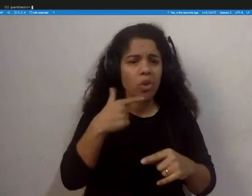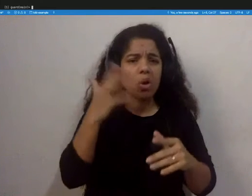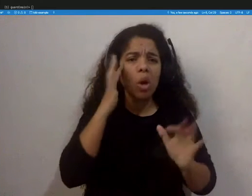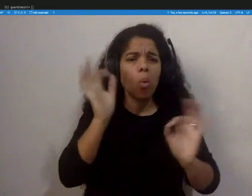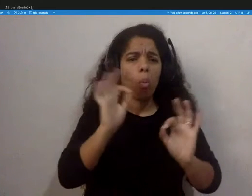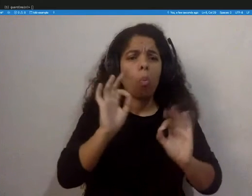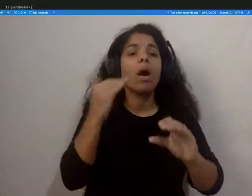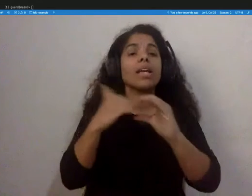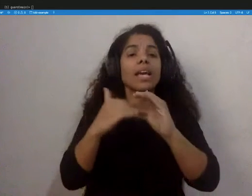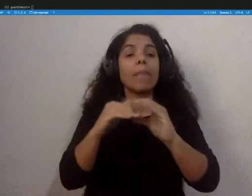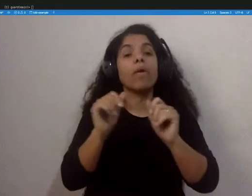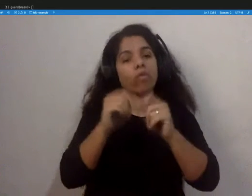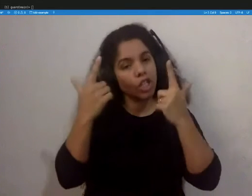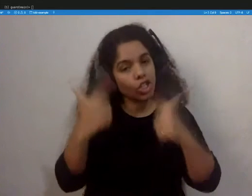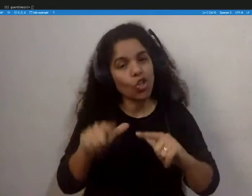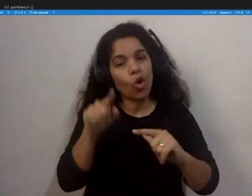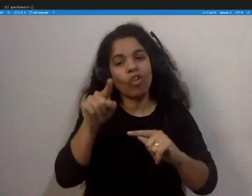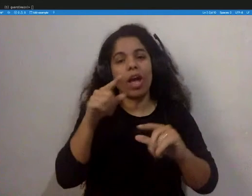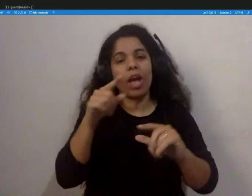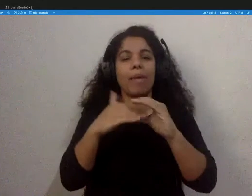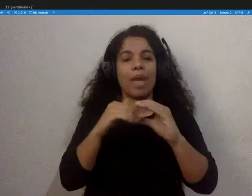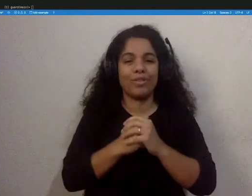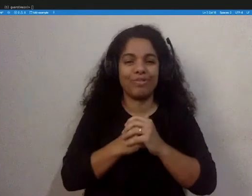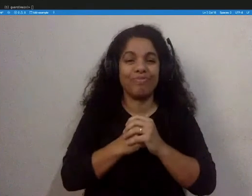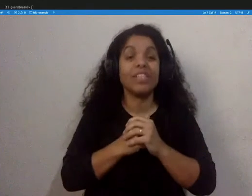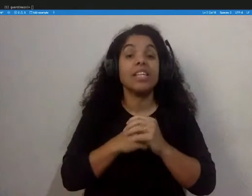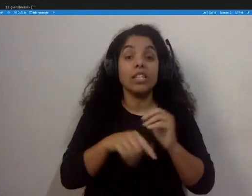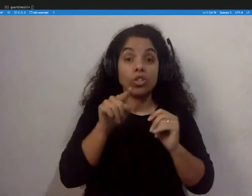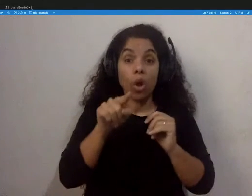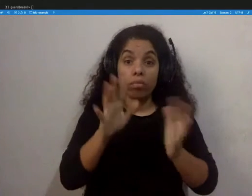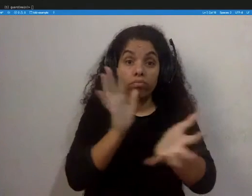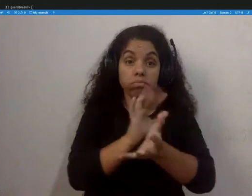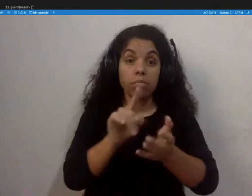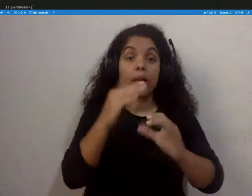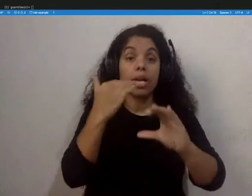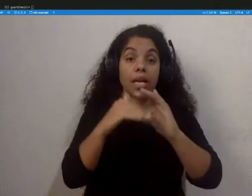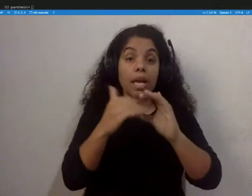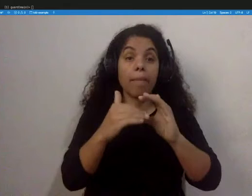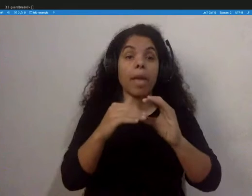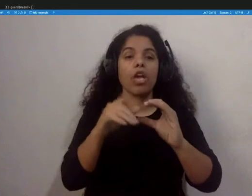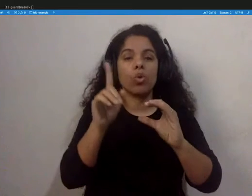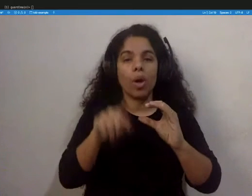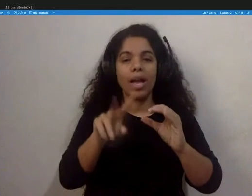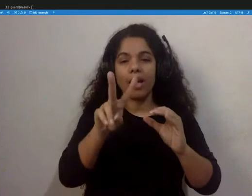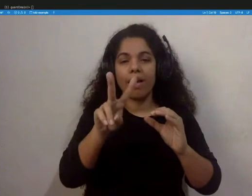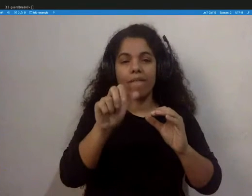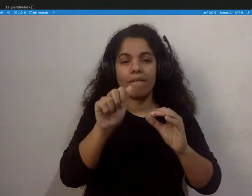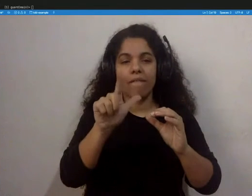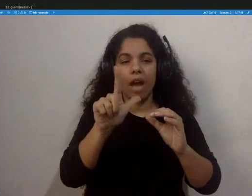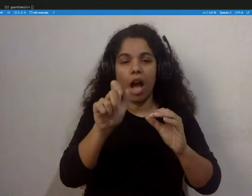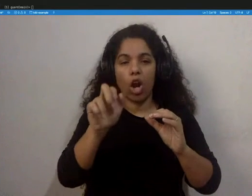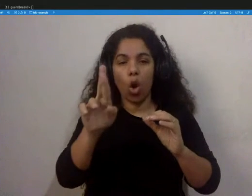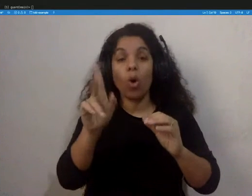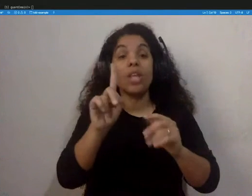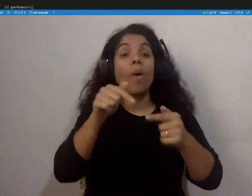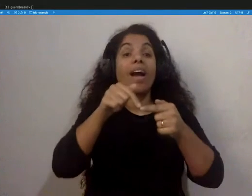e-mail, então nós vamos fazer de novo lá e-mail. Só que nesse caso, como o e-mail é um valor, e-mail não é uma